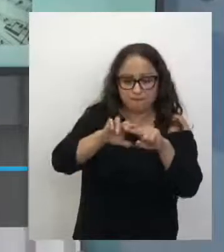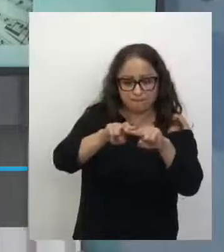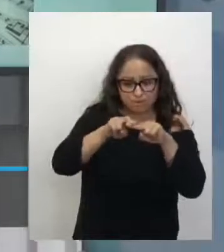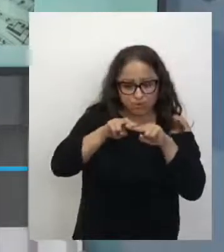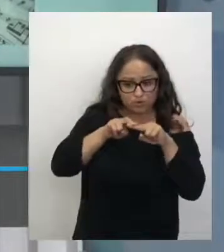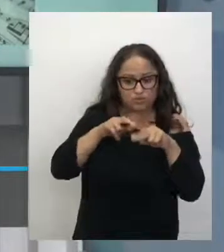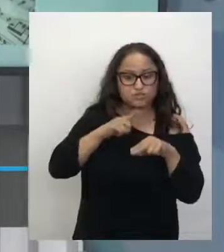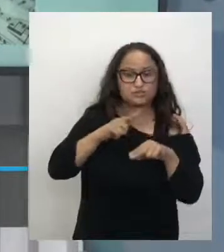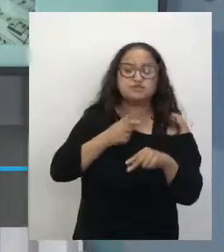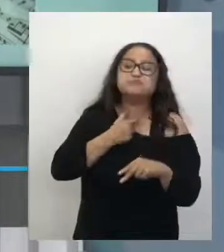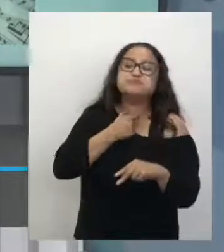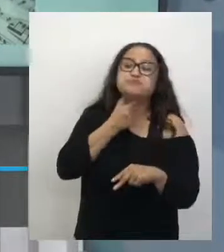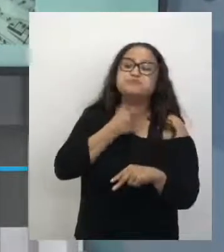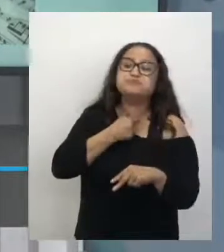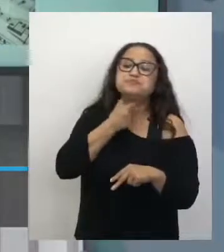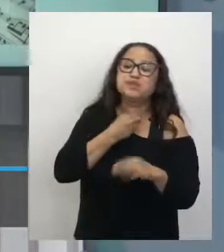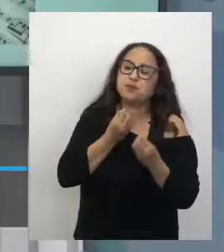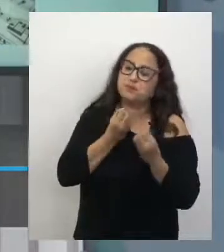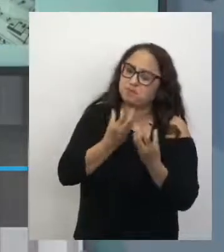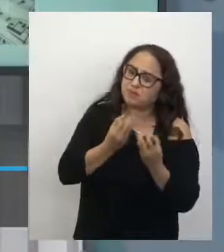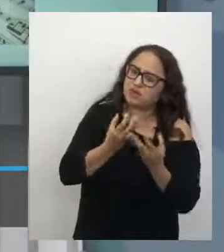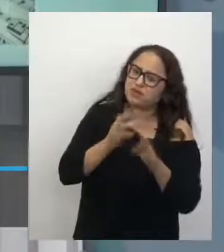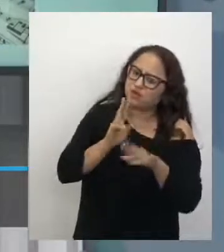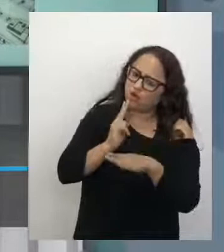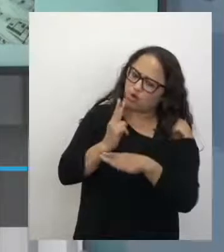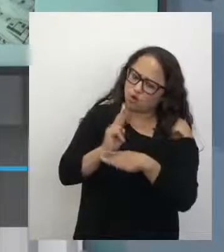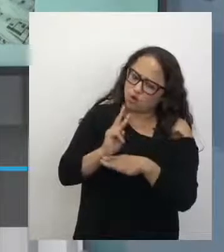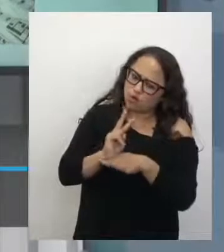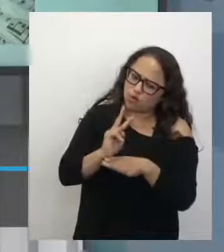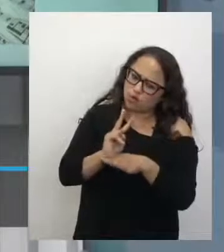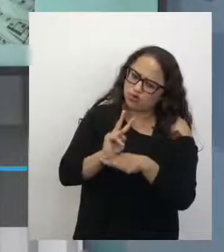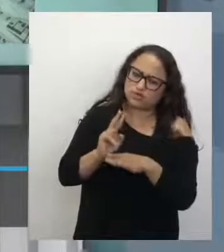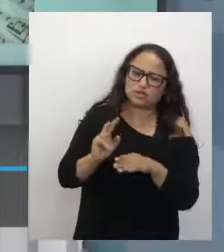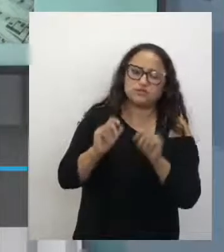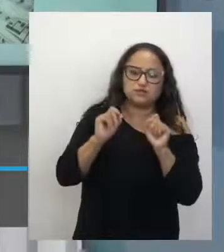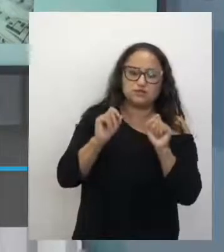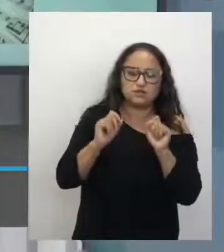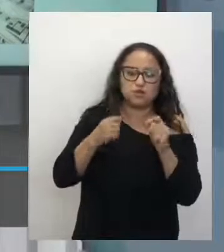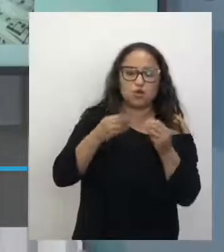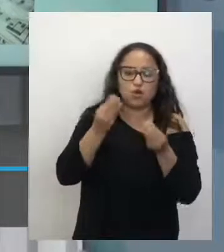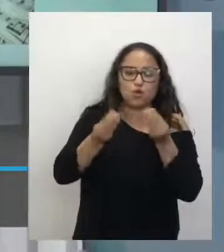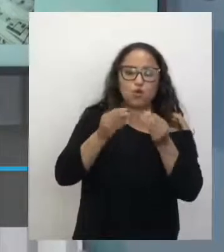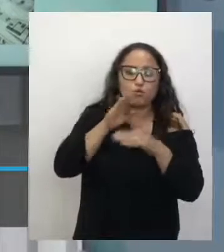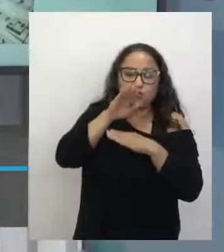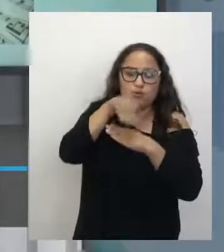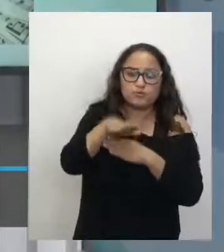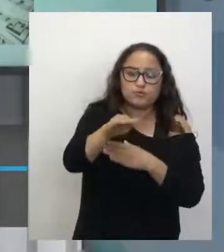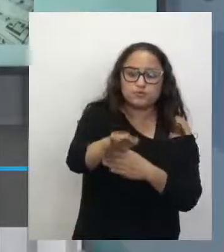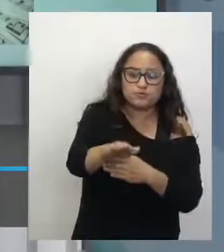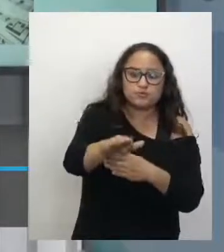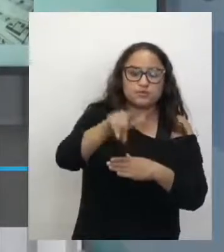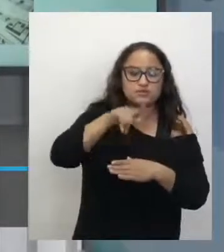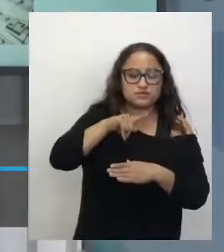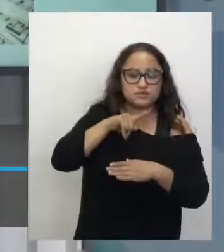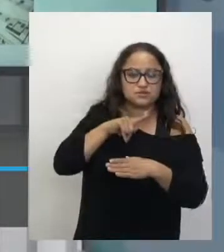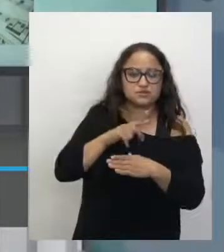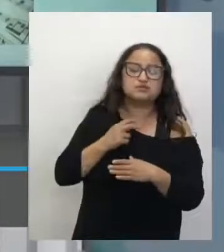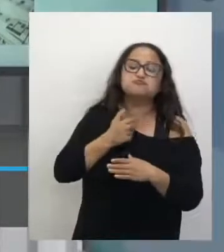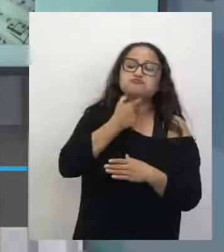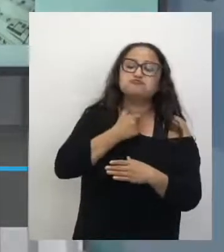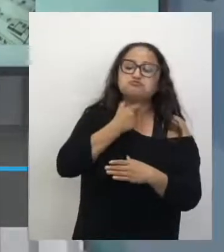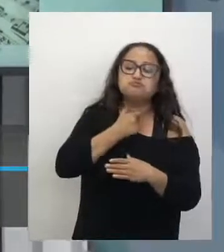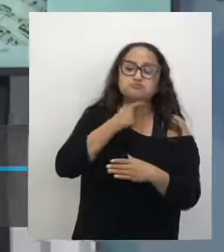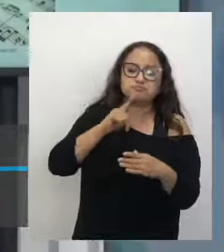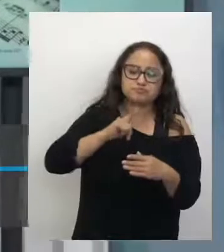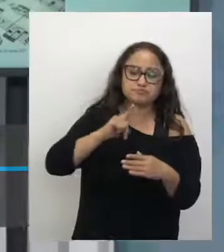nosso aparelho fonador, tá? A minha projeção e a minha dicção, que são ferramentas que fazem parte o quê? Daqui, ó,